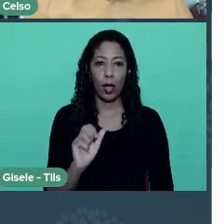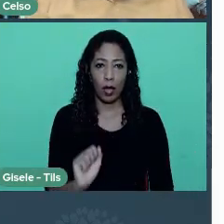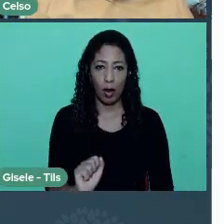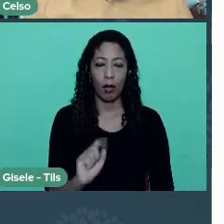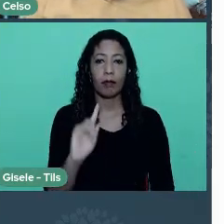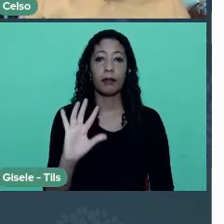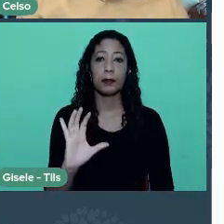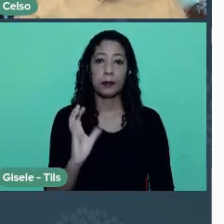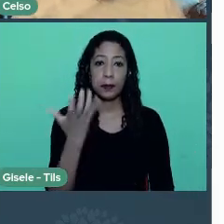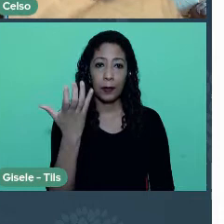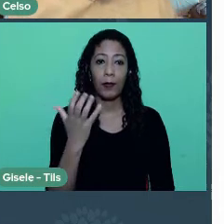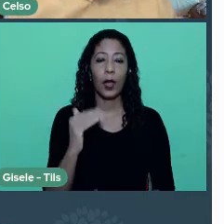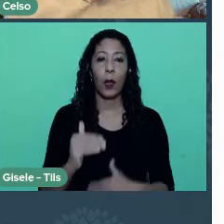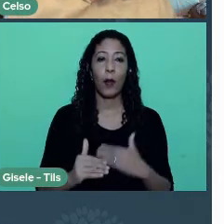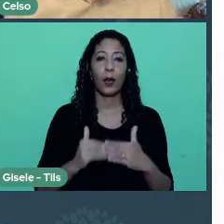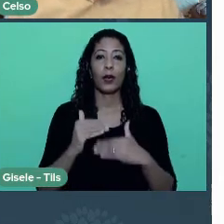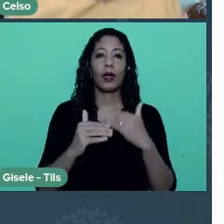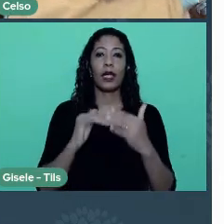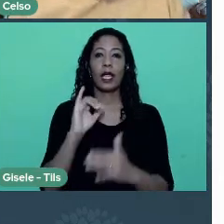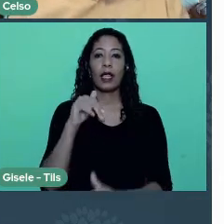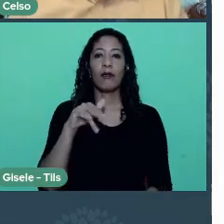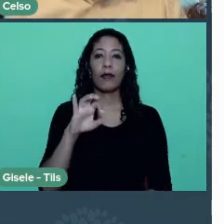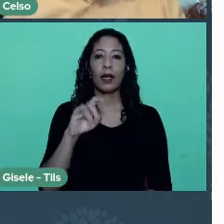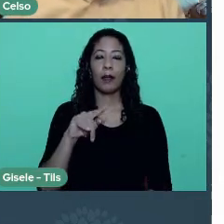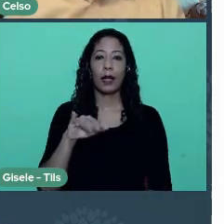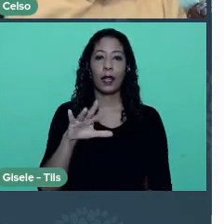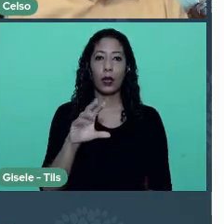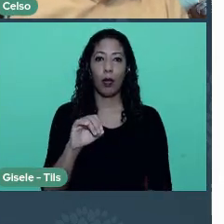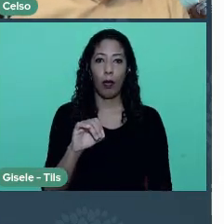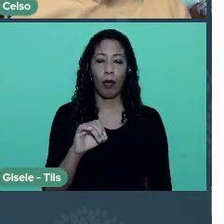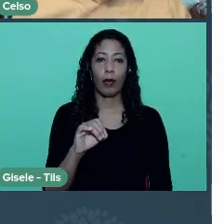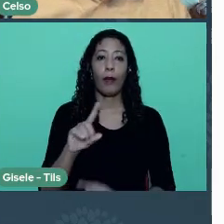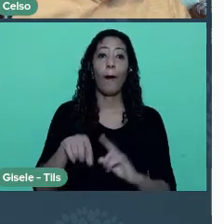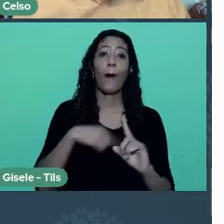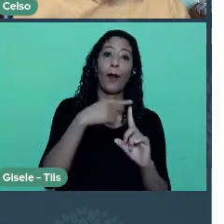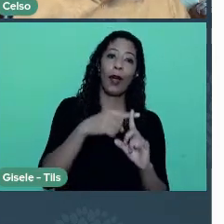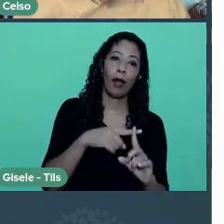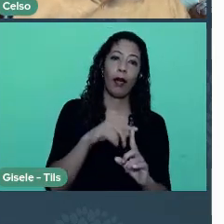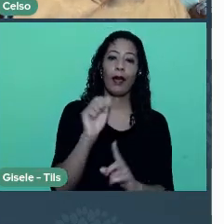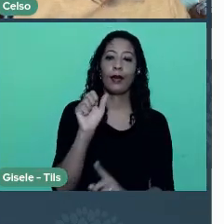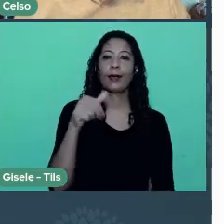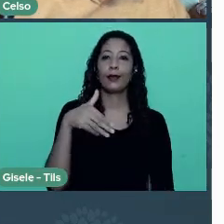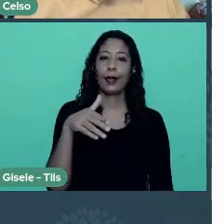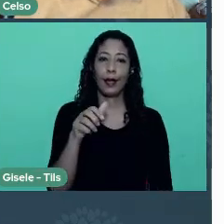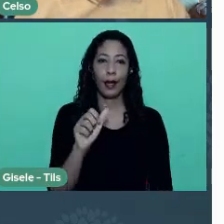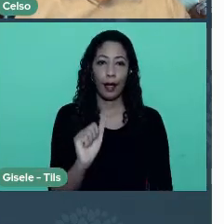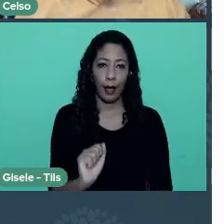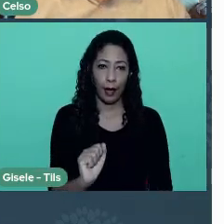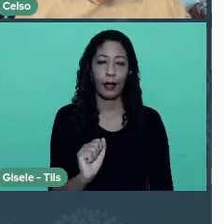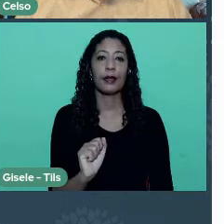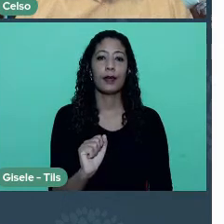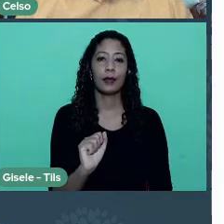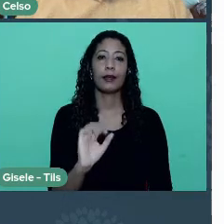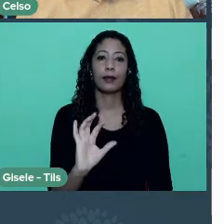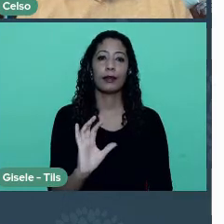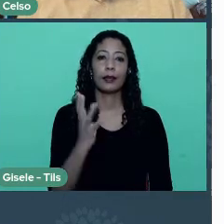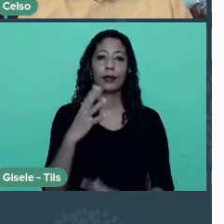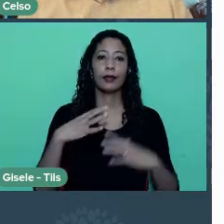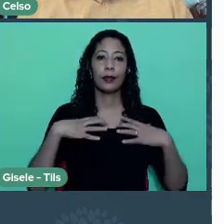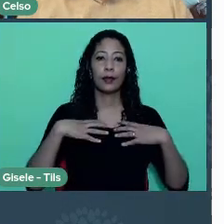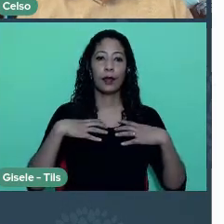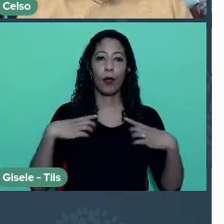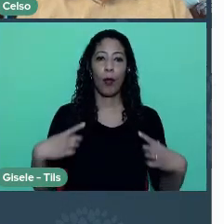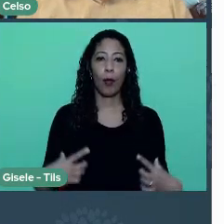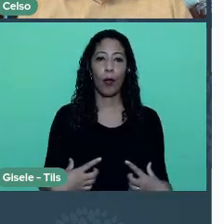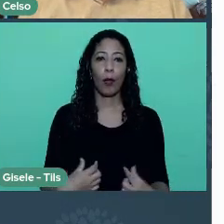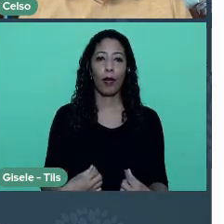que também aqui junto com a asma, acaba tendo uma repercussão na inflamação do pulmão. E isso